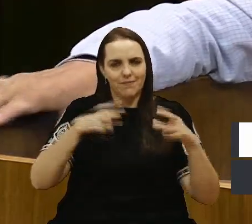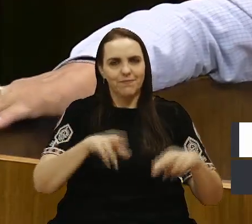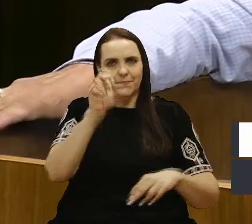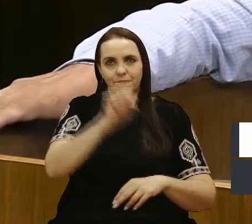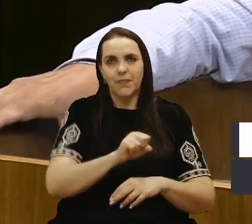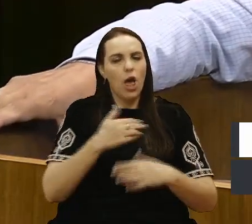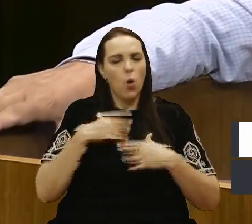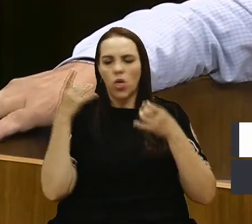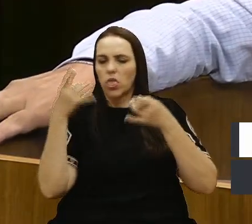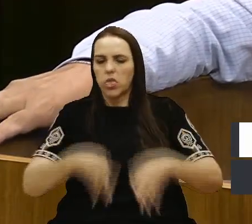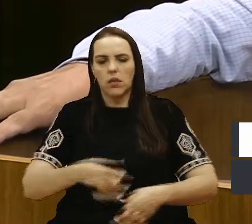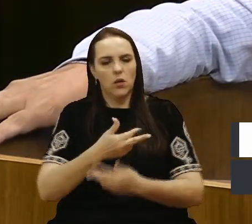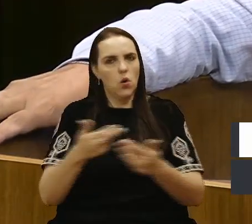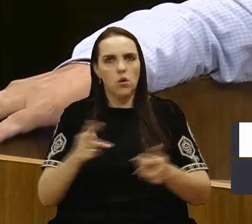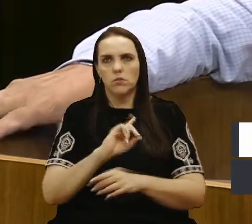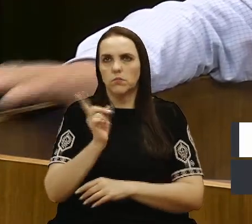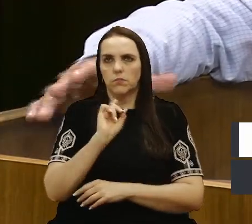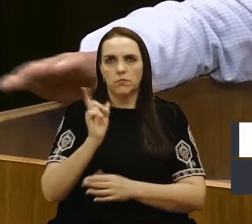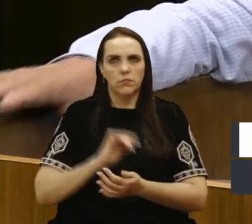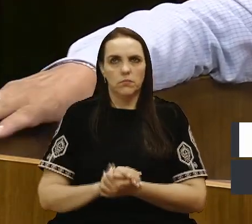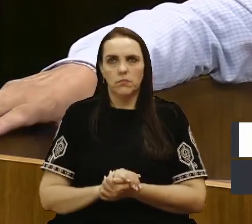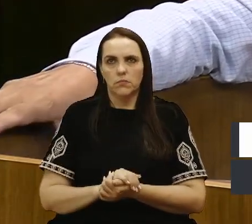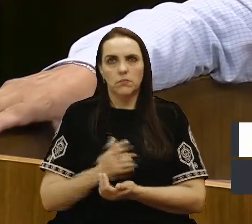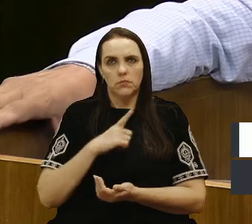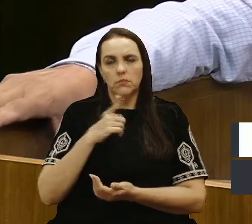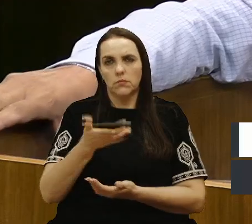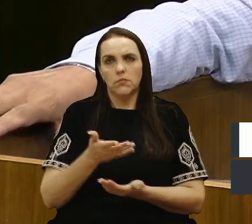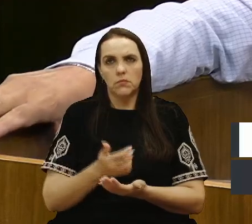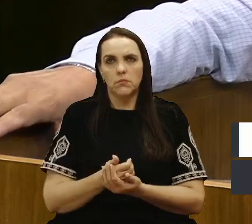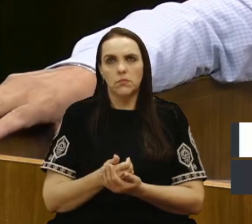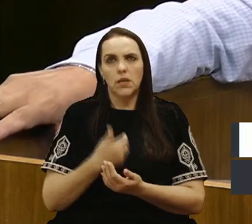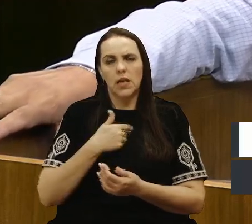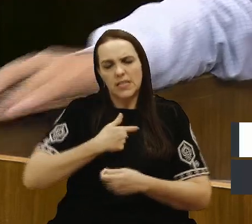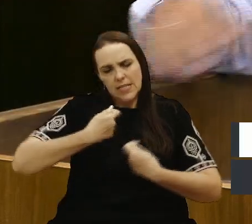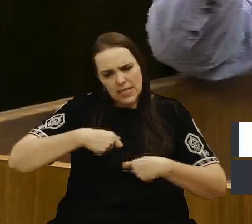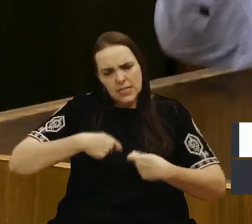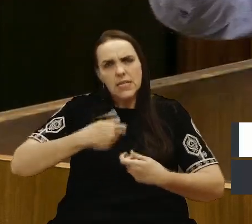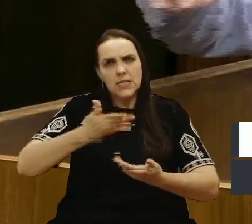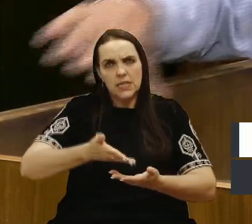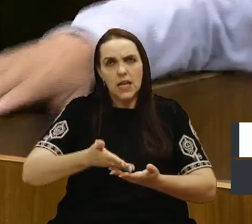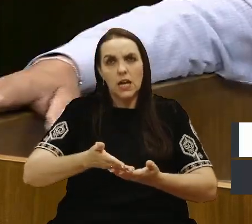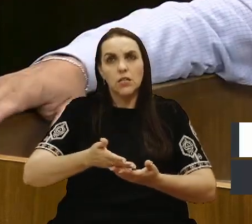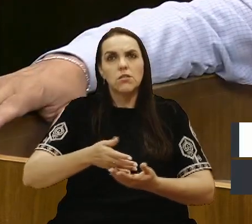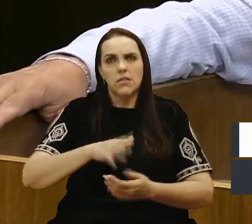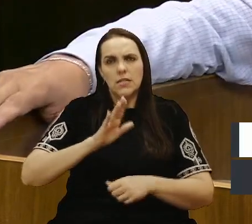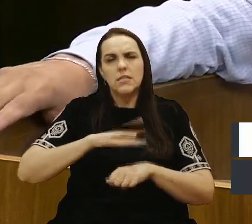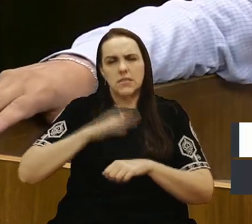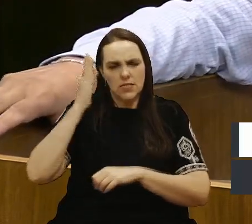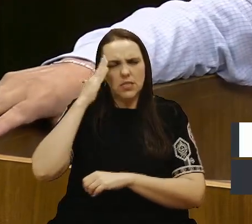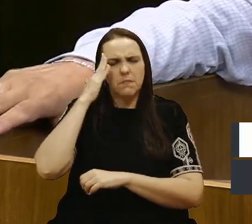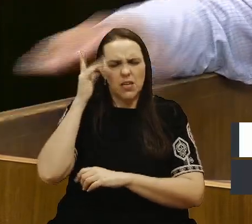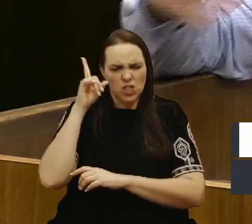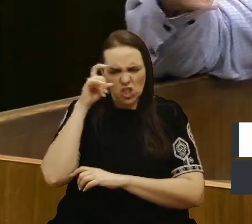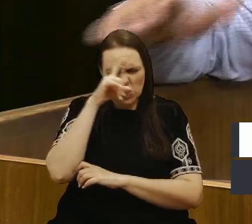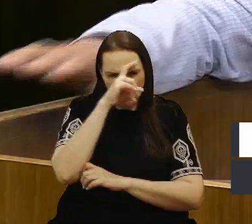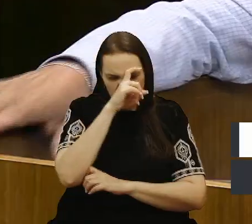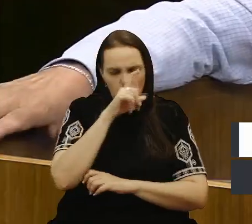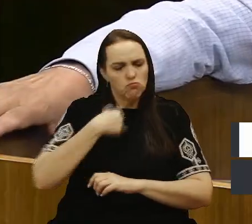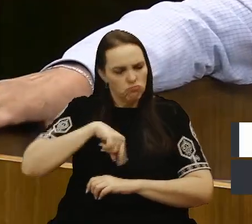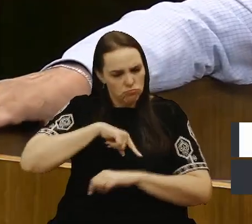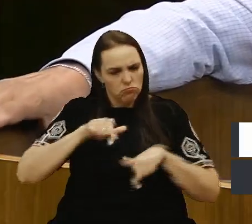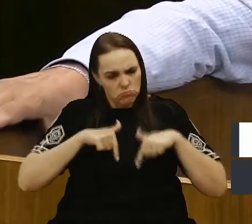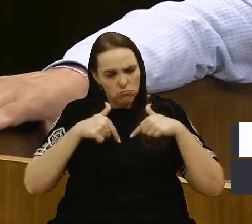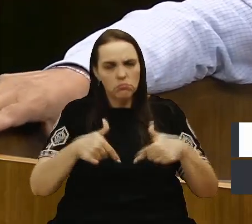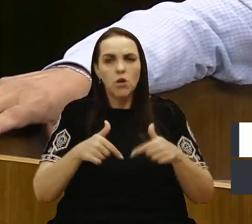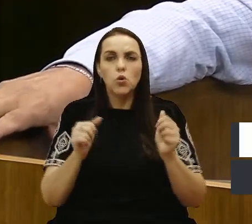das coisas quando a gente acha e sabe que tem a necessidade. E quanto mais difícil, mais a gente luta e a gente juntos, eu não